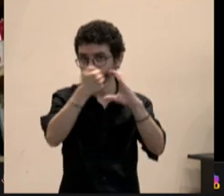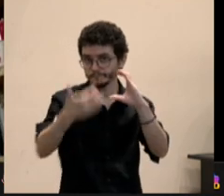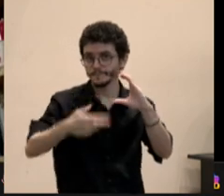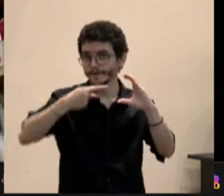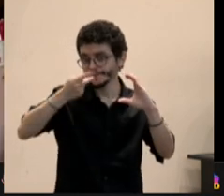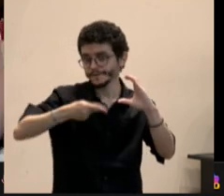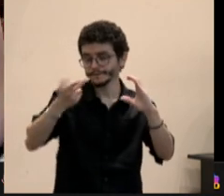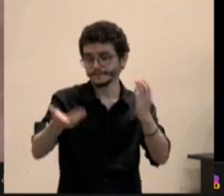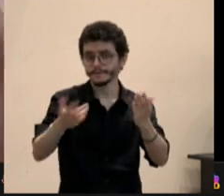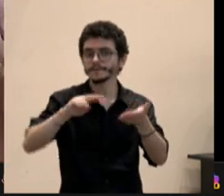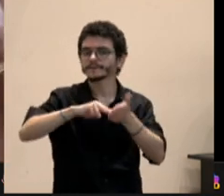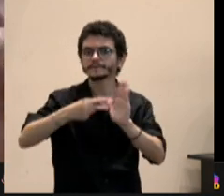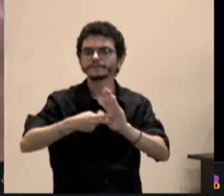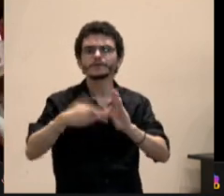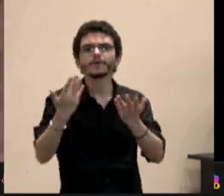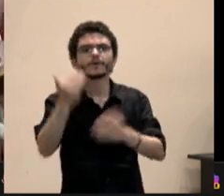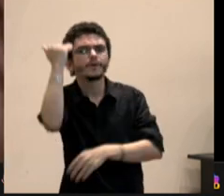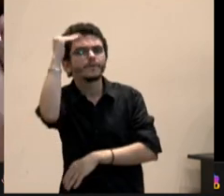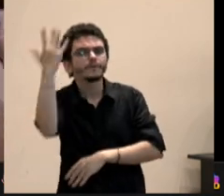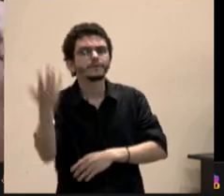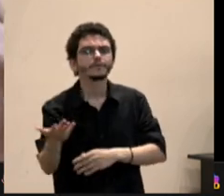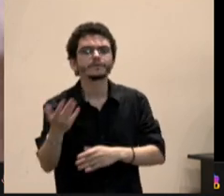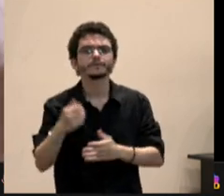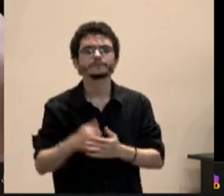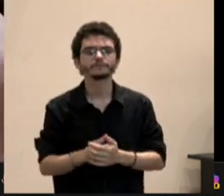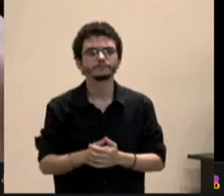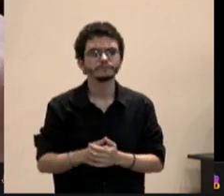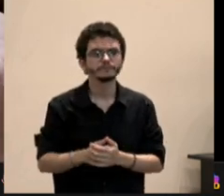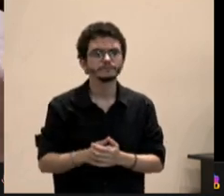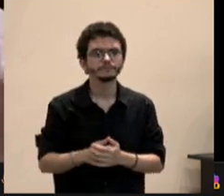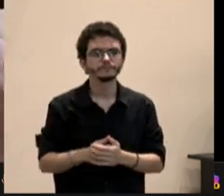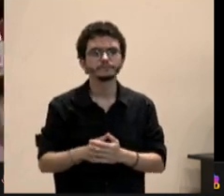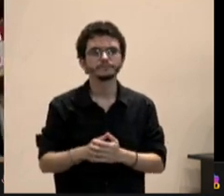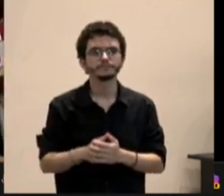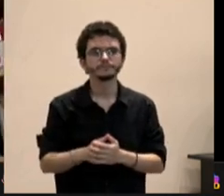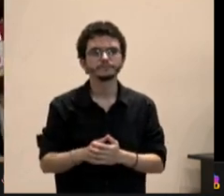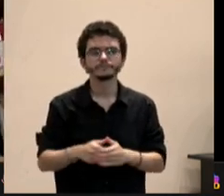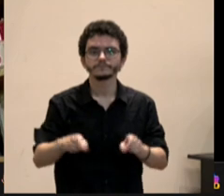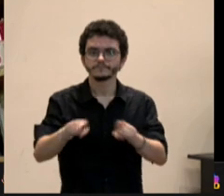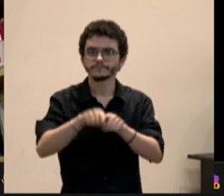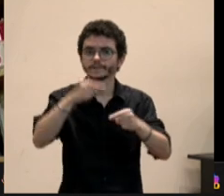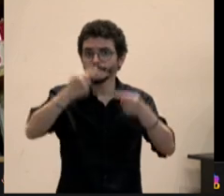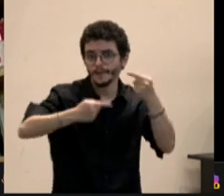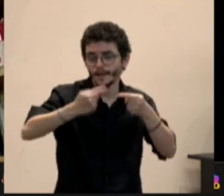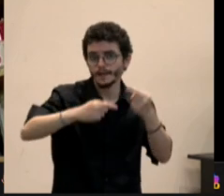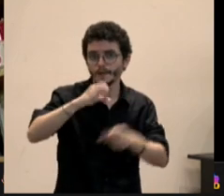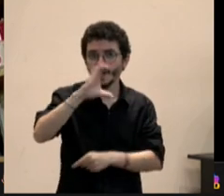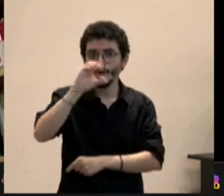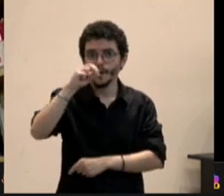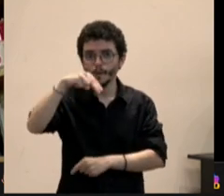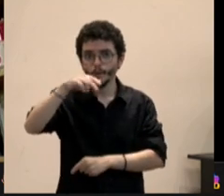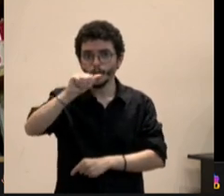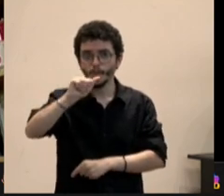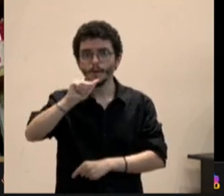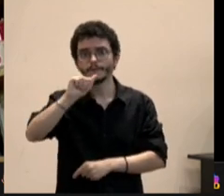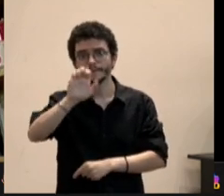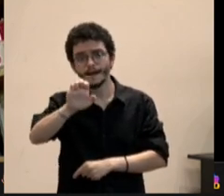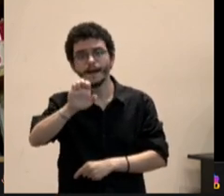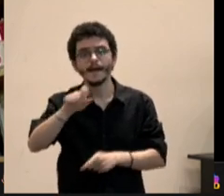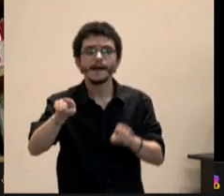ou seja, qual é a concepção que orientou toda a discussão na CONAI, e também, né,